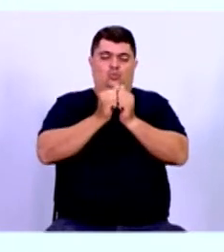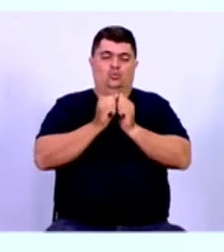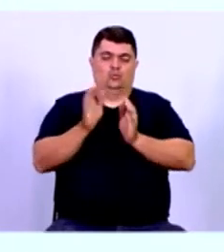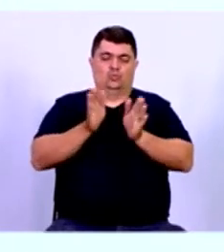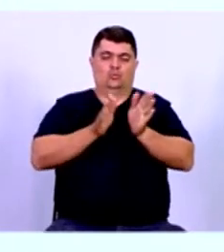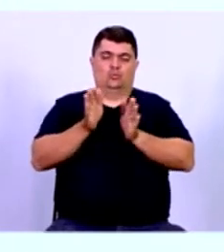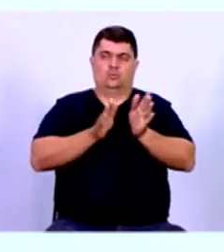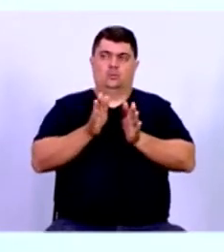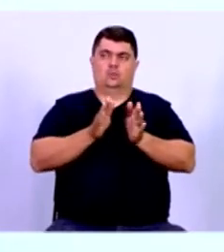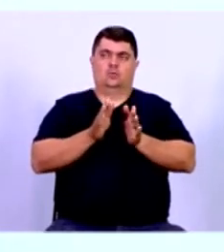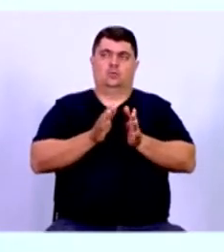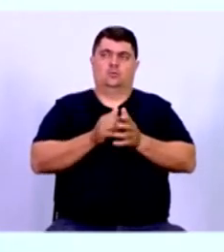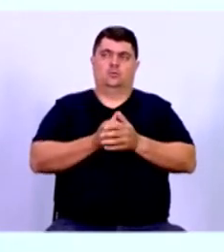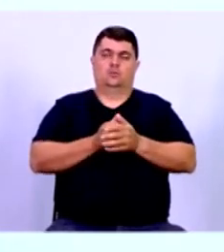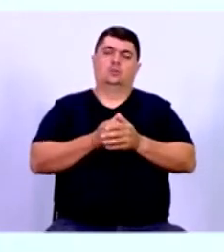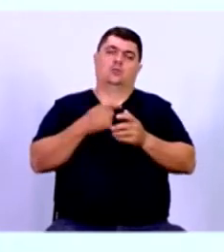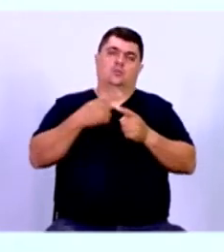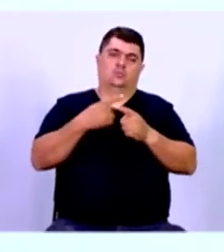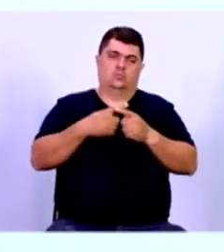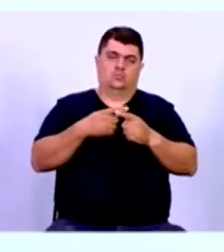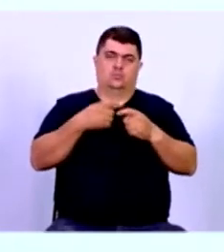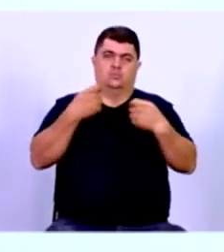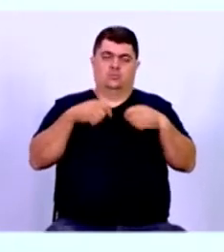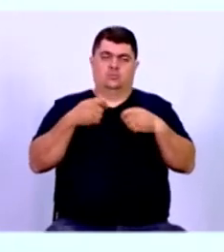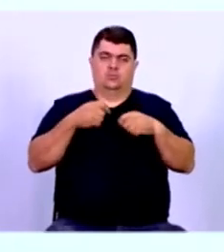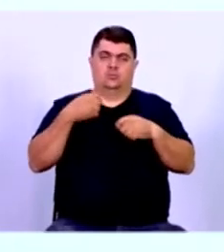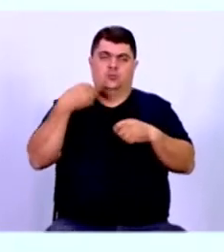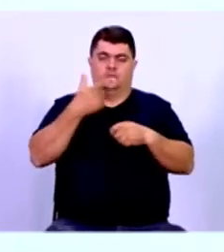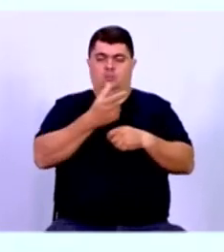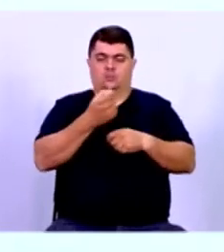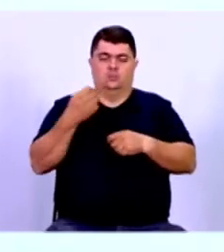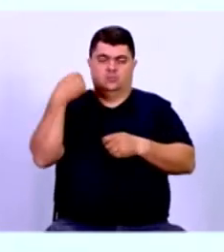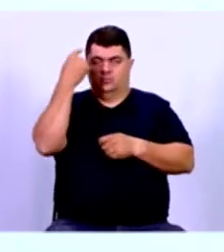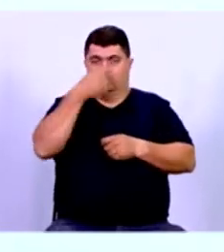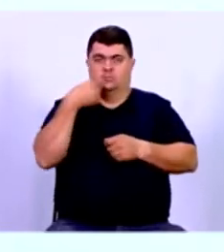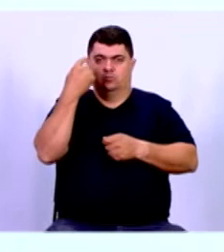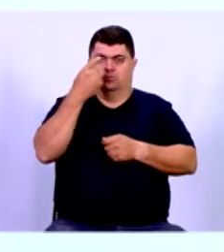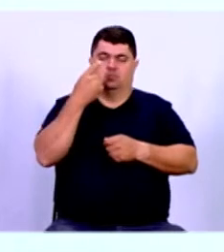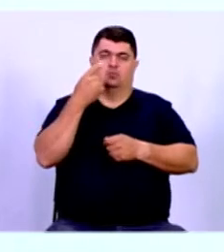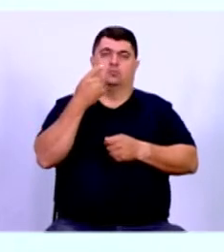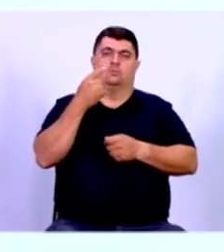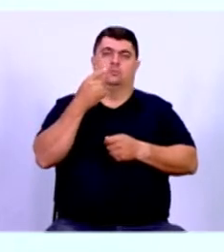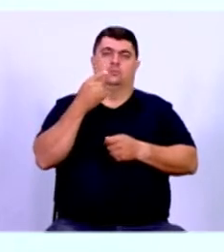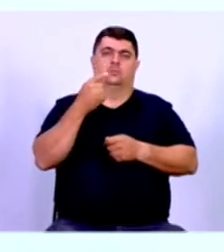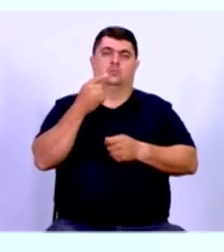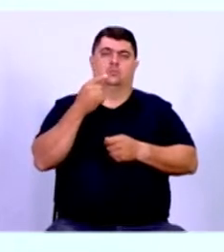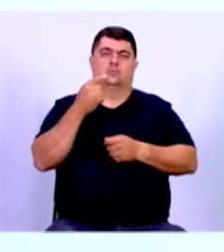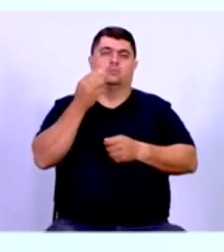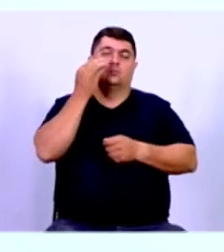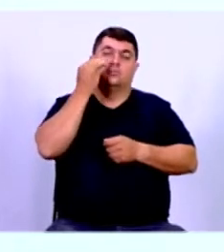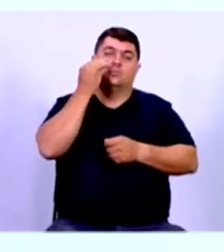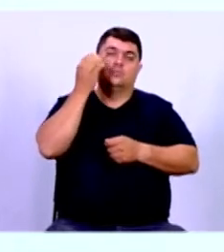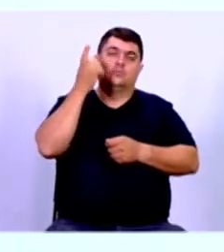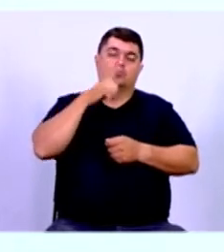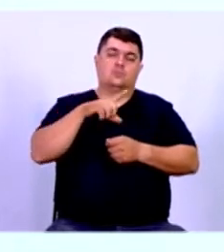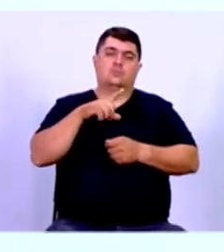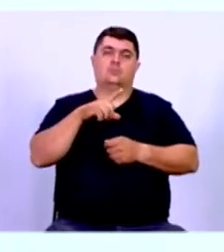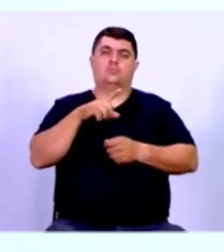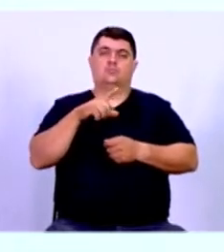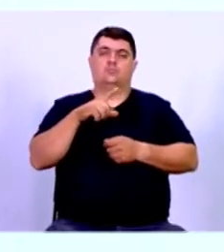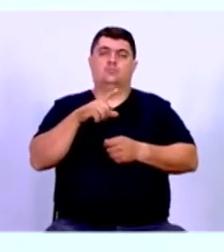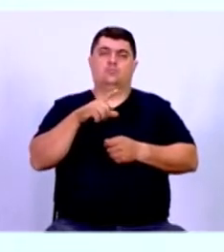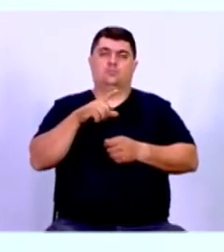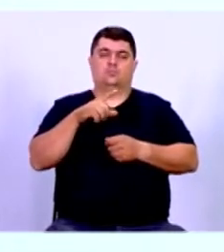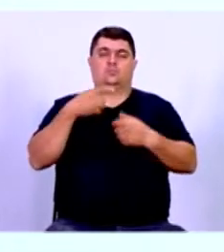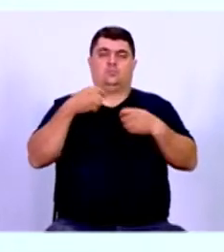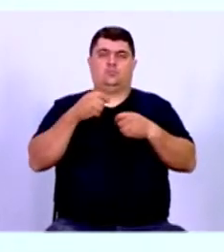tempo, justamente por resguardar a jornada com vistas aos cuidados com o